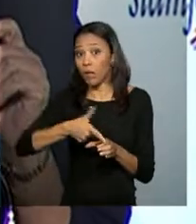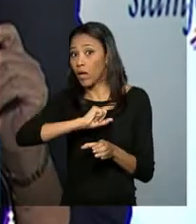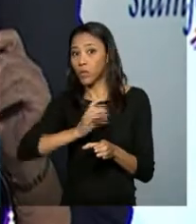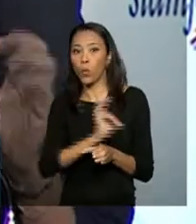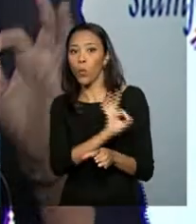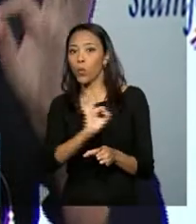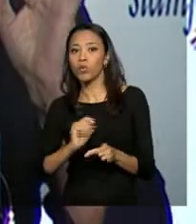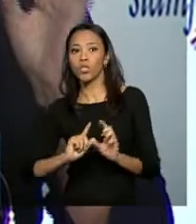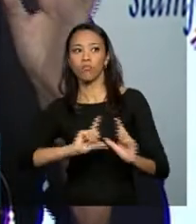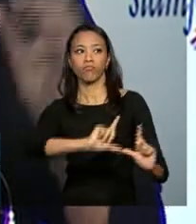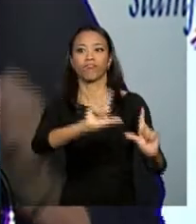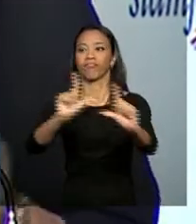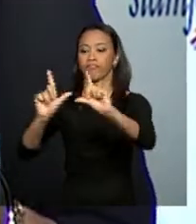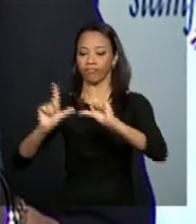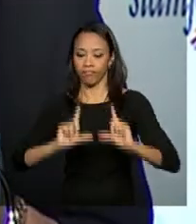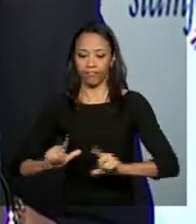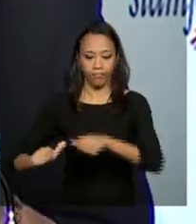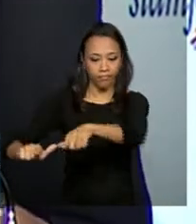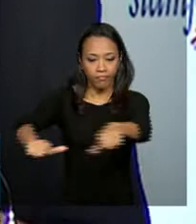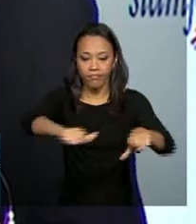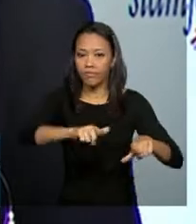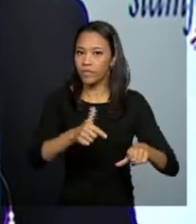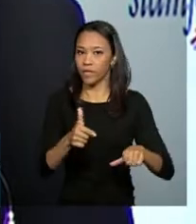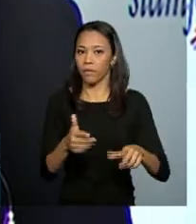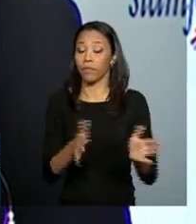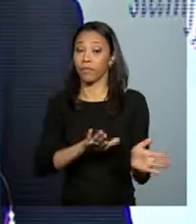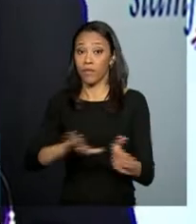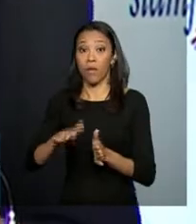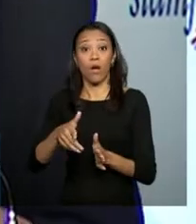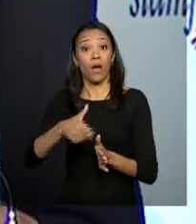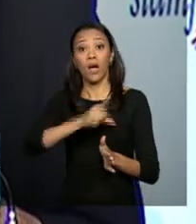exemplo, nós não usávamos o aquecimento